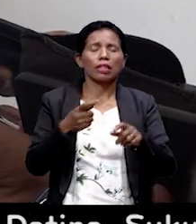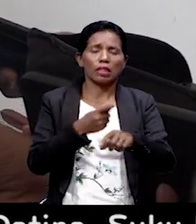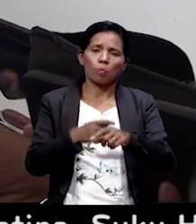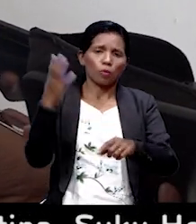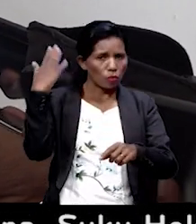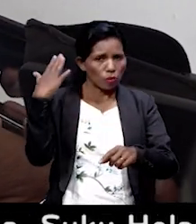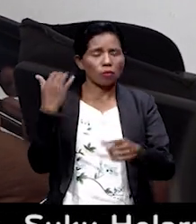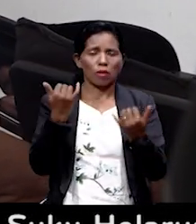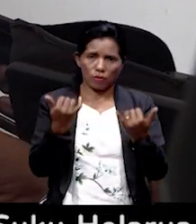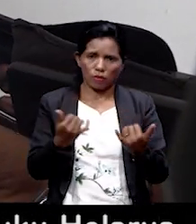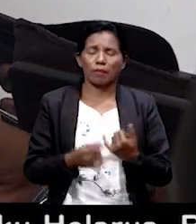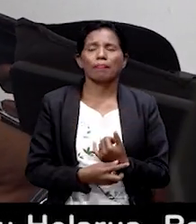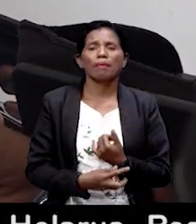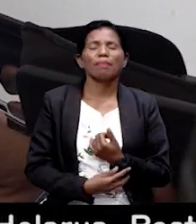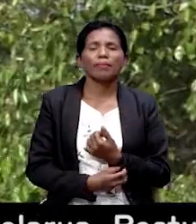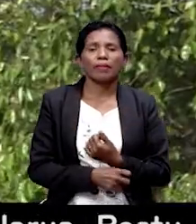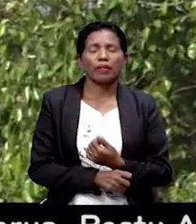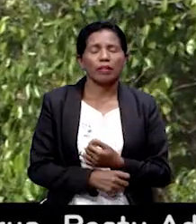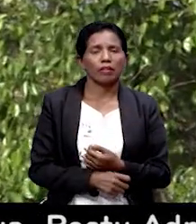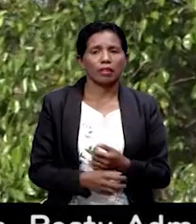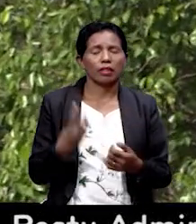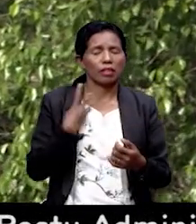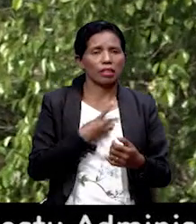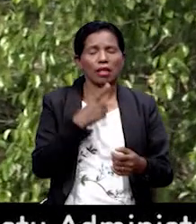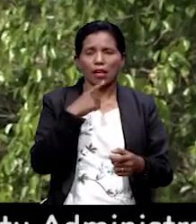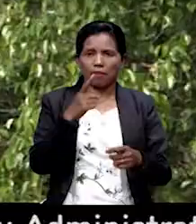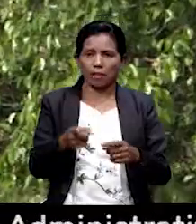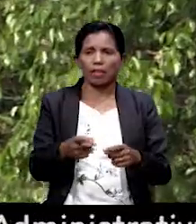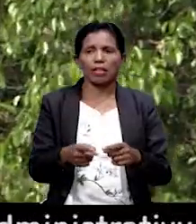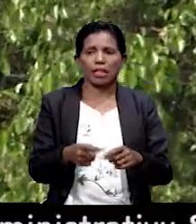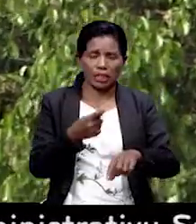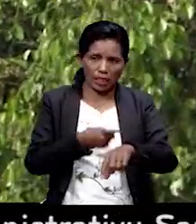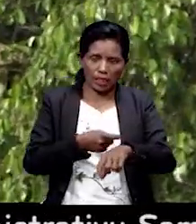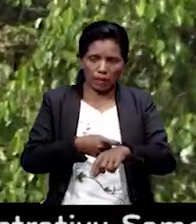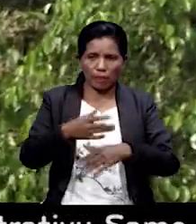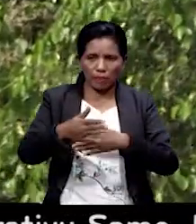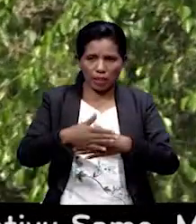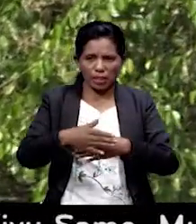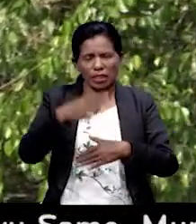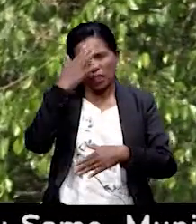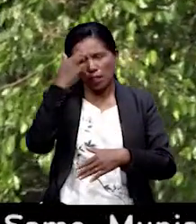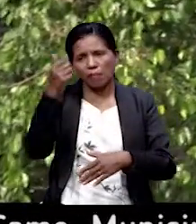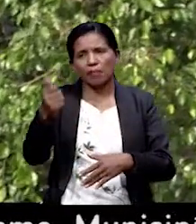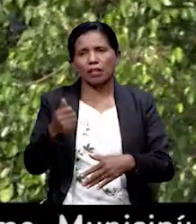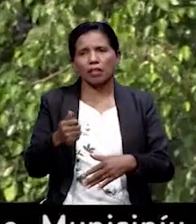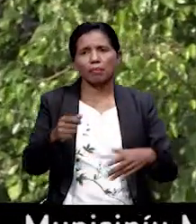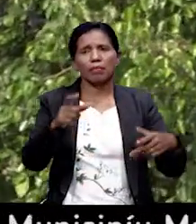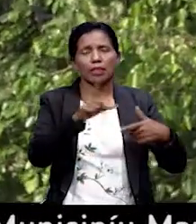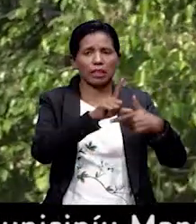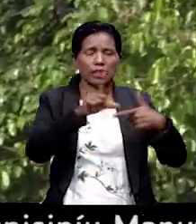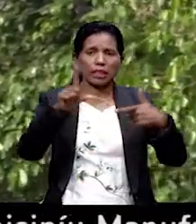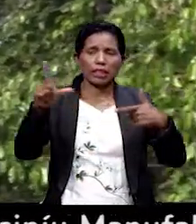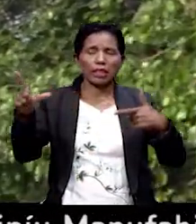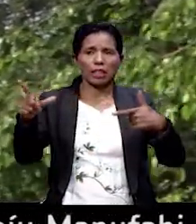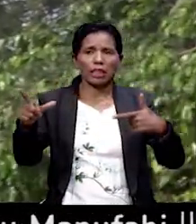agora. Ita labele resolve buat ni iha tempo barat tambasaida. Lina distribusang nebe ita akora